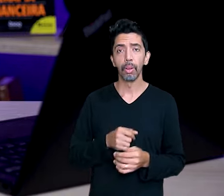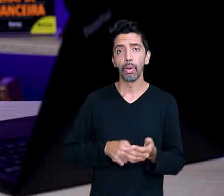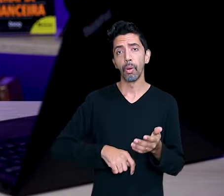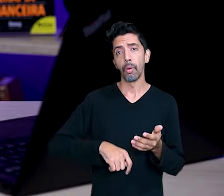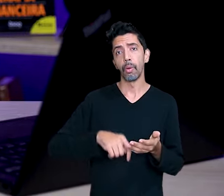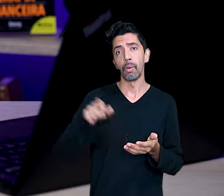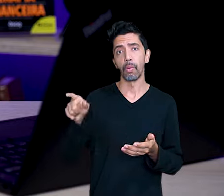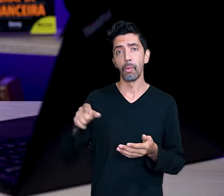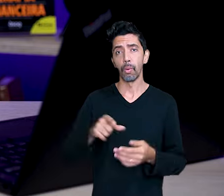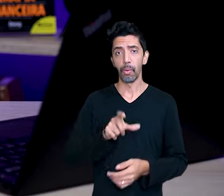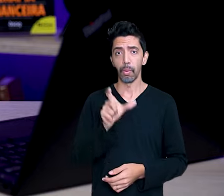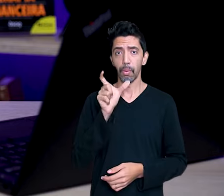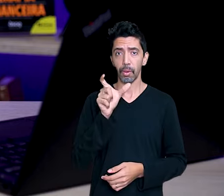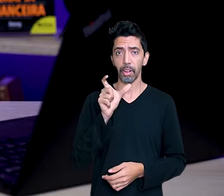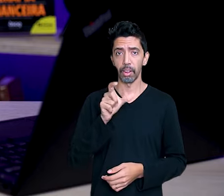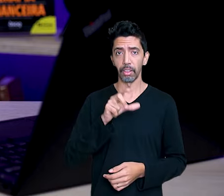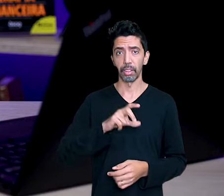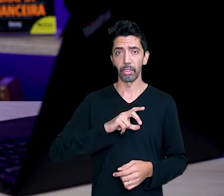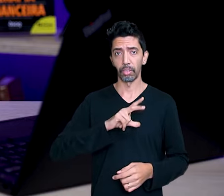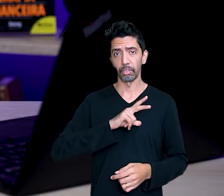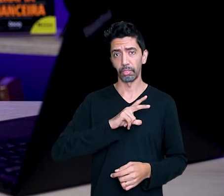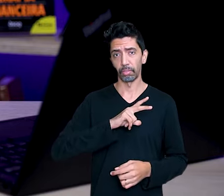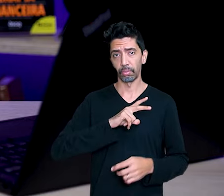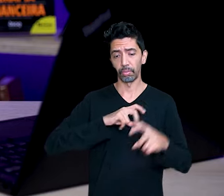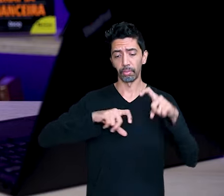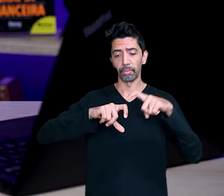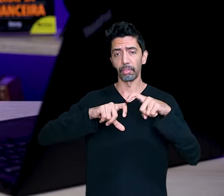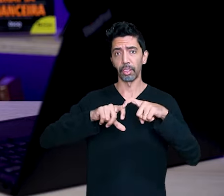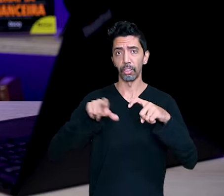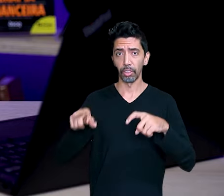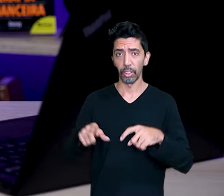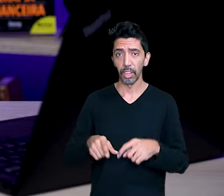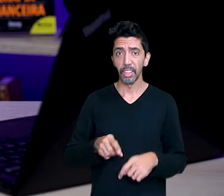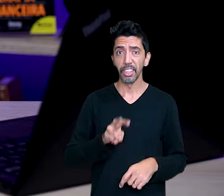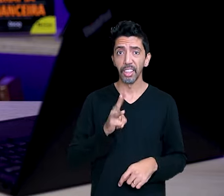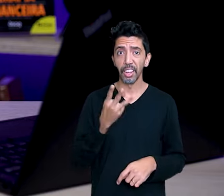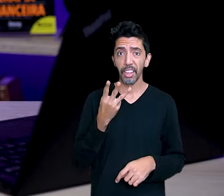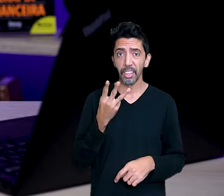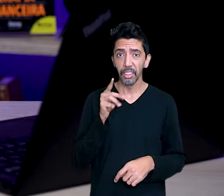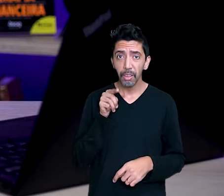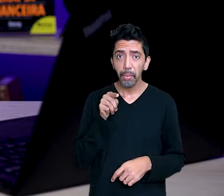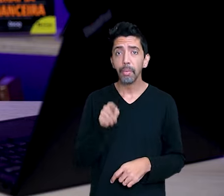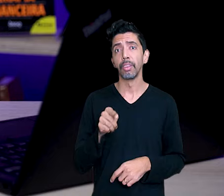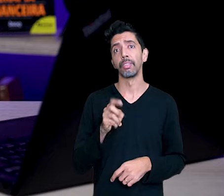R$ 3.500 que eu recebo de aposentadoria. Aí eu pergunto para você, como é que você